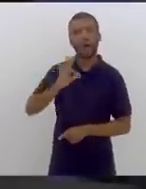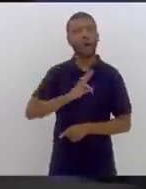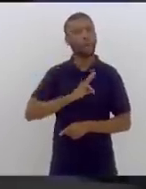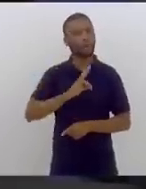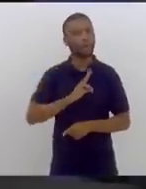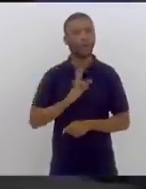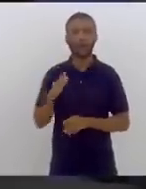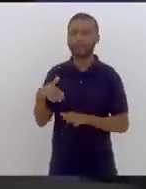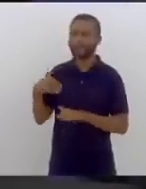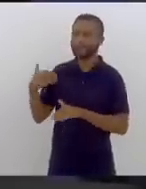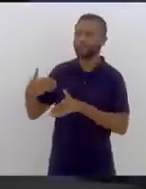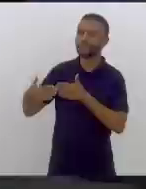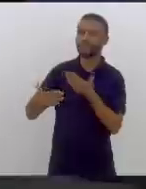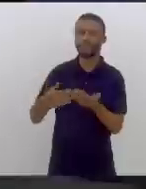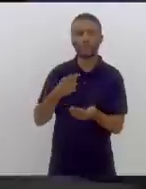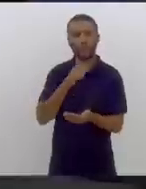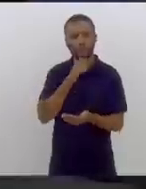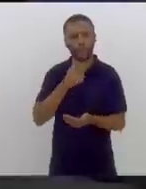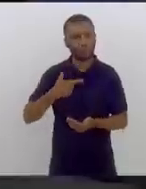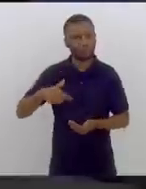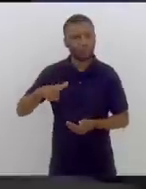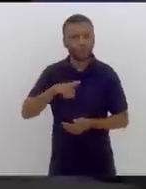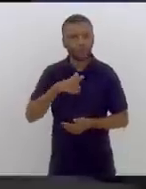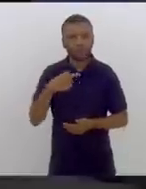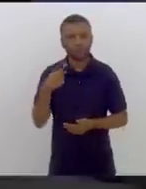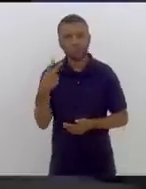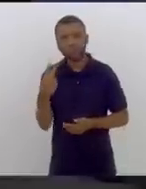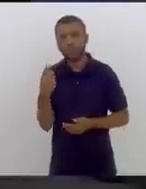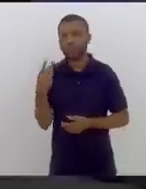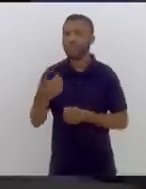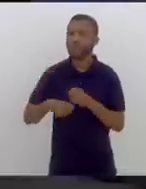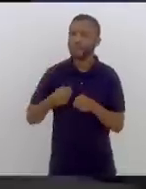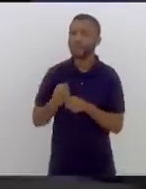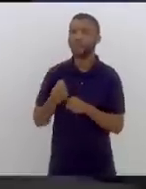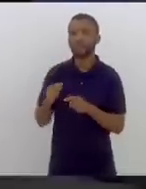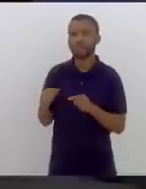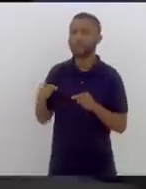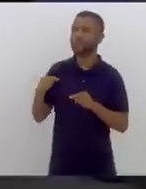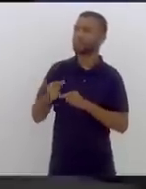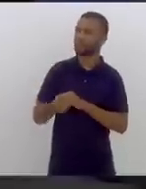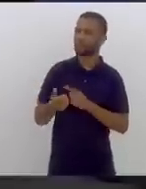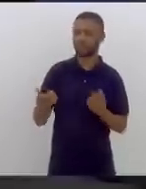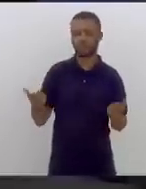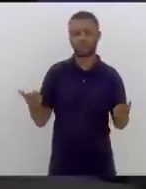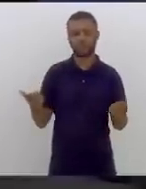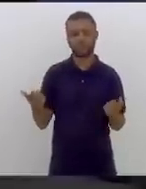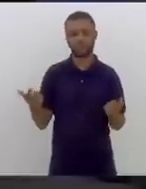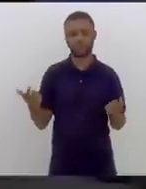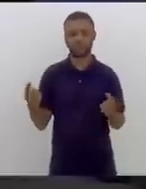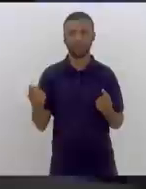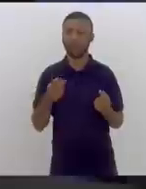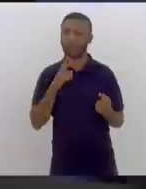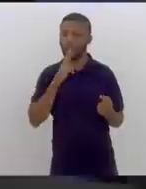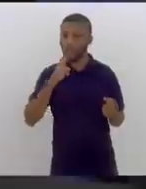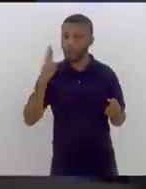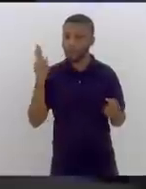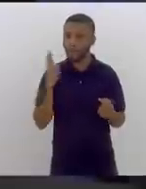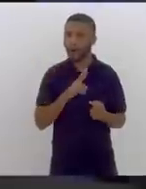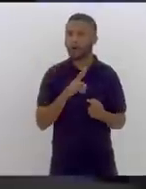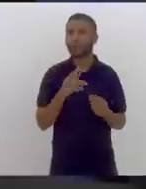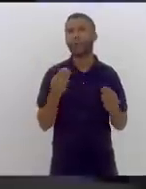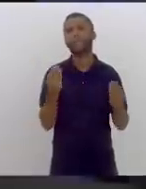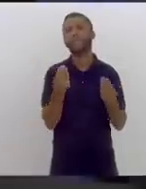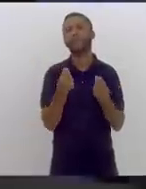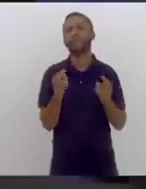envolvidos que nós não tenhamos dois três anos depois uma mínima resposta a respeito